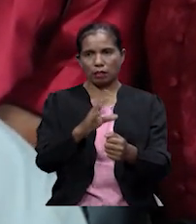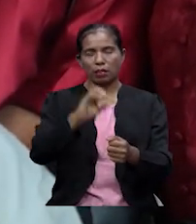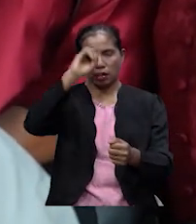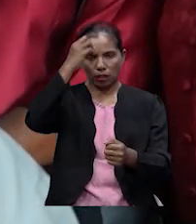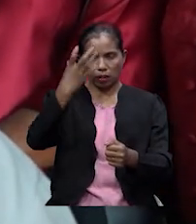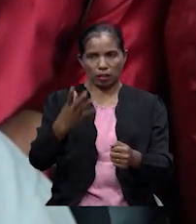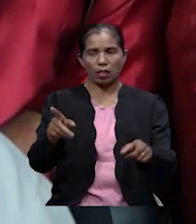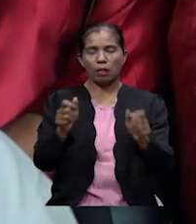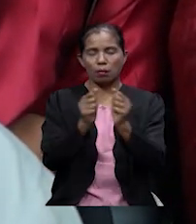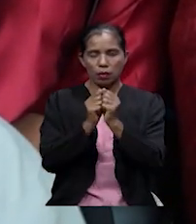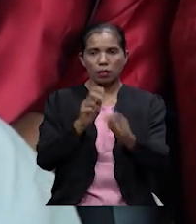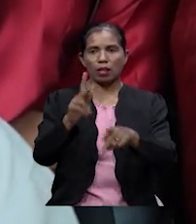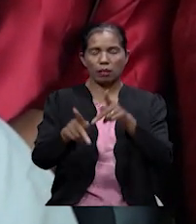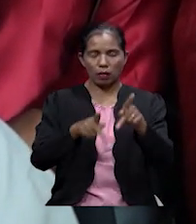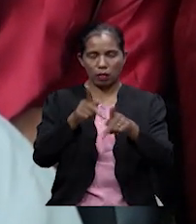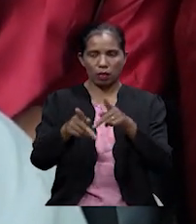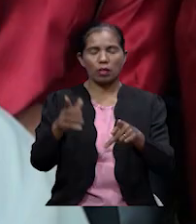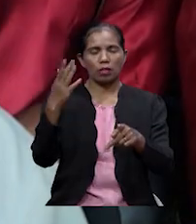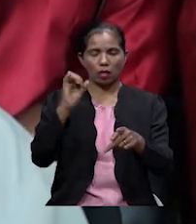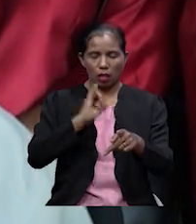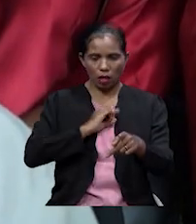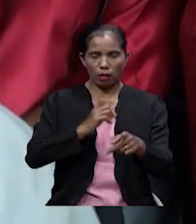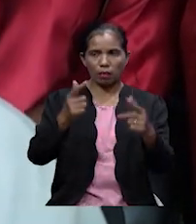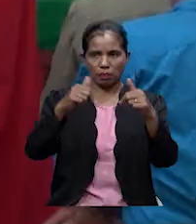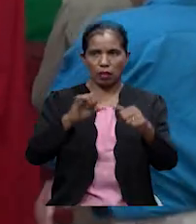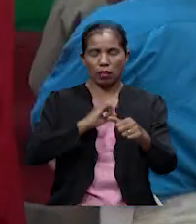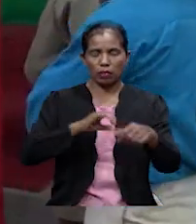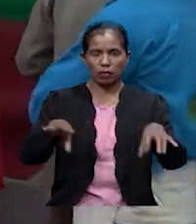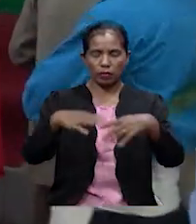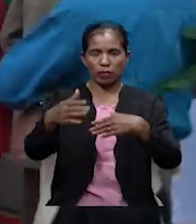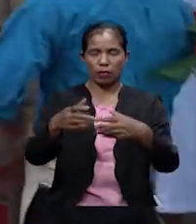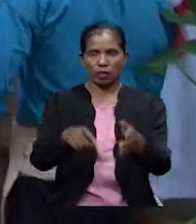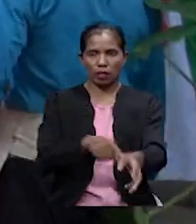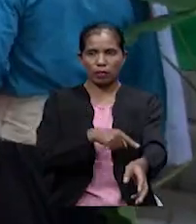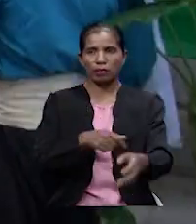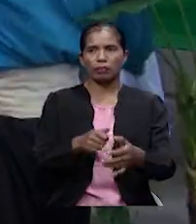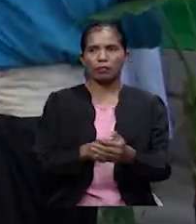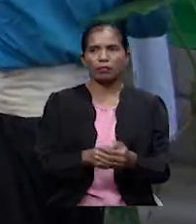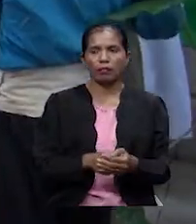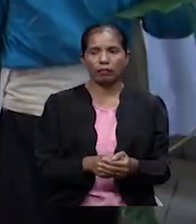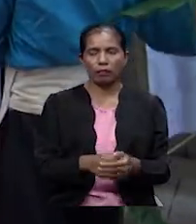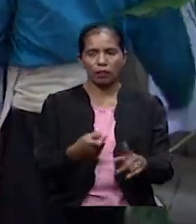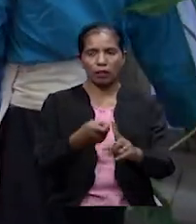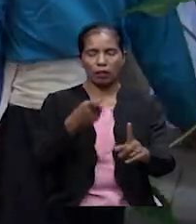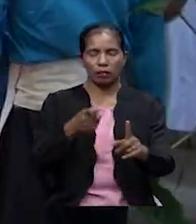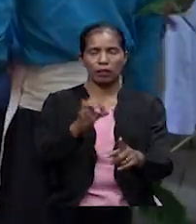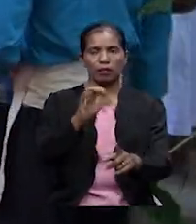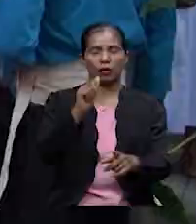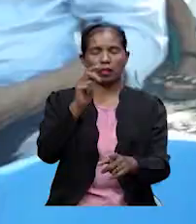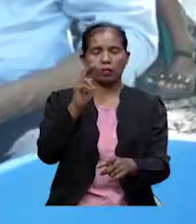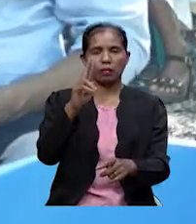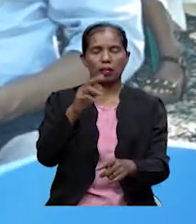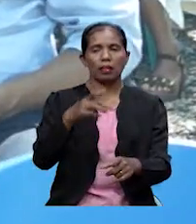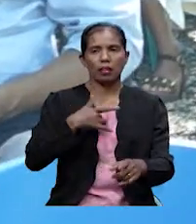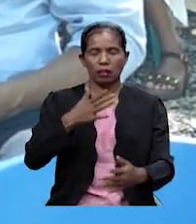idane hamuto ko ema hirak nebe ha kusine be hau mai no ema nebe au servisu kleu. Sarani Sira, Rusi Centro Missionário Fatomaka, sinti contente